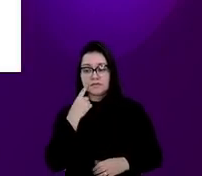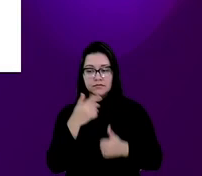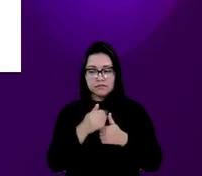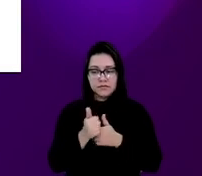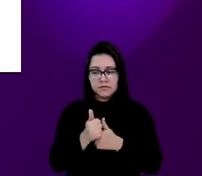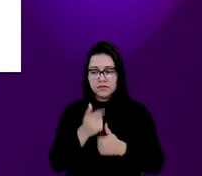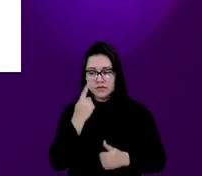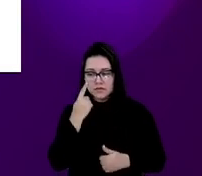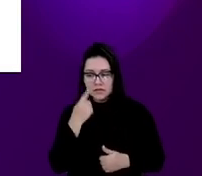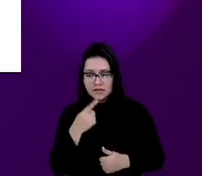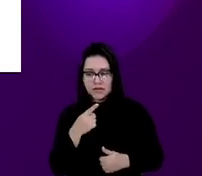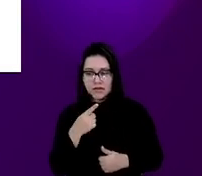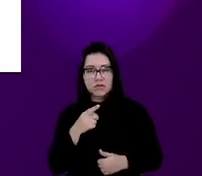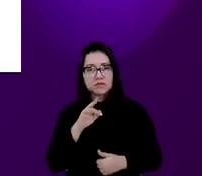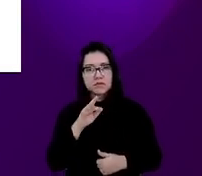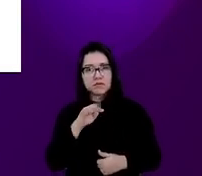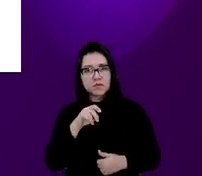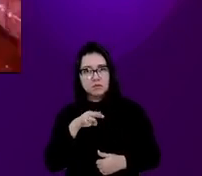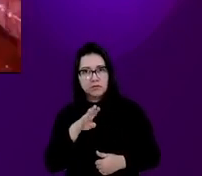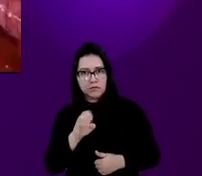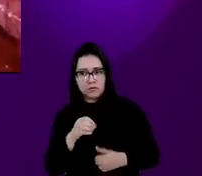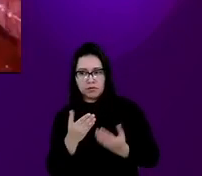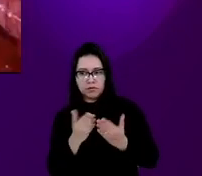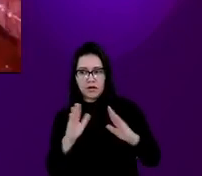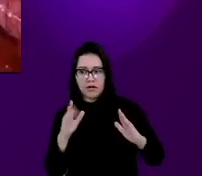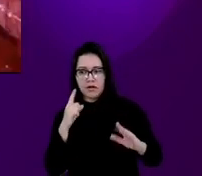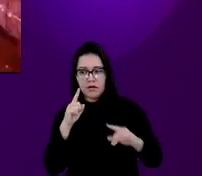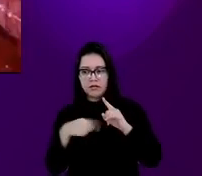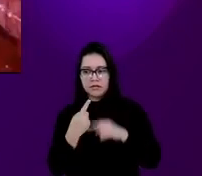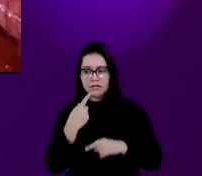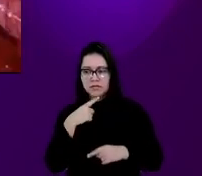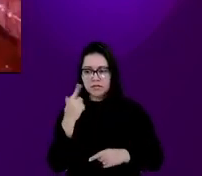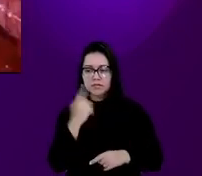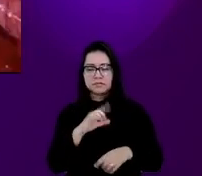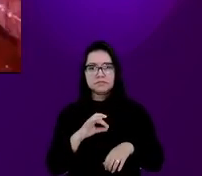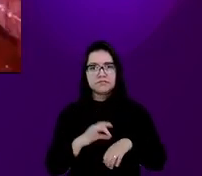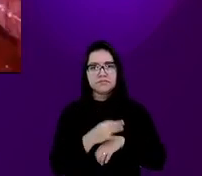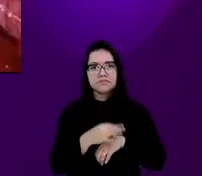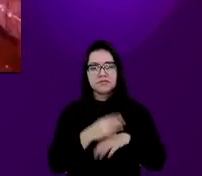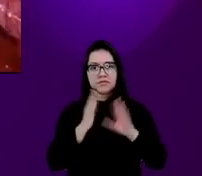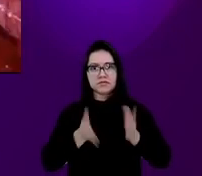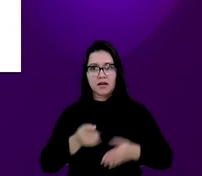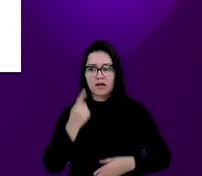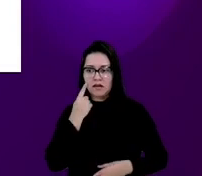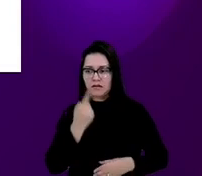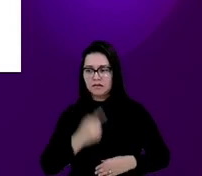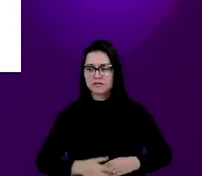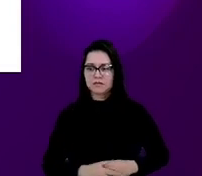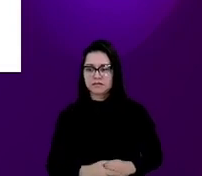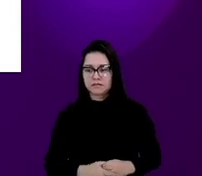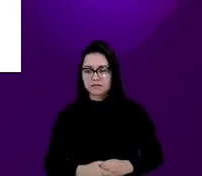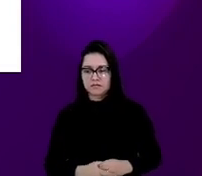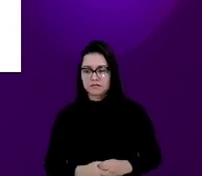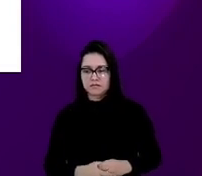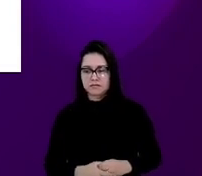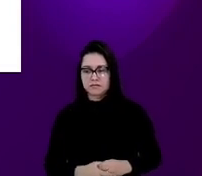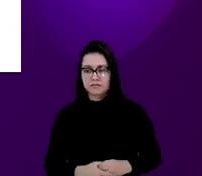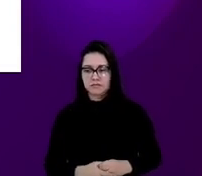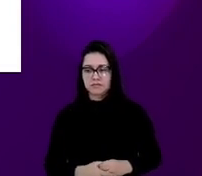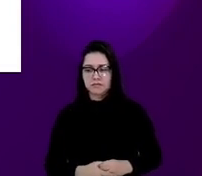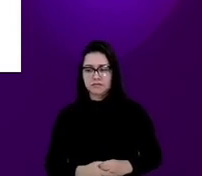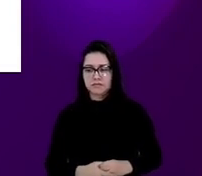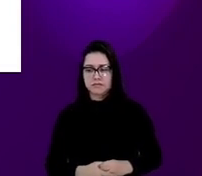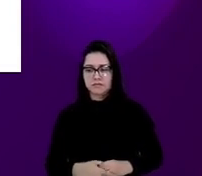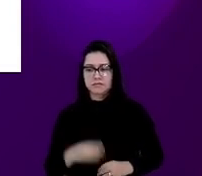aberta e daí acaba suturado. Esse paciente